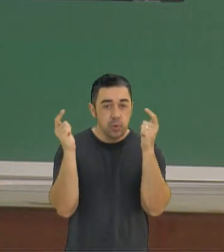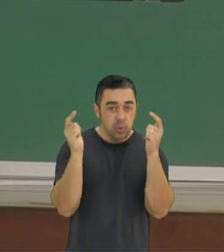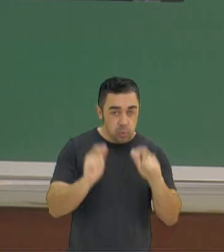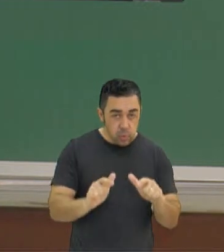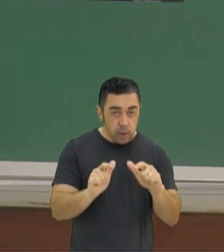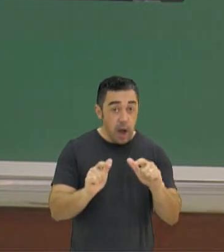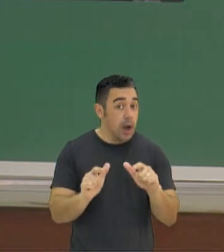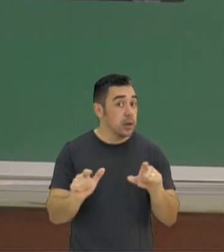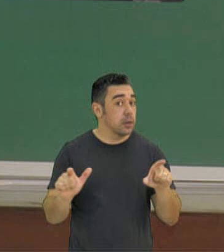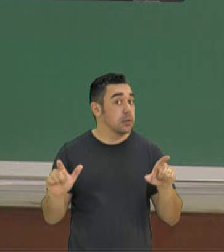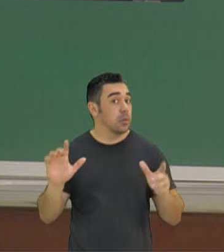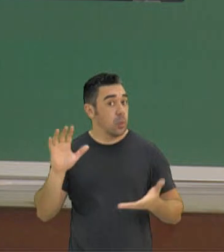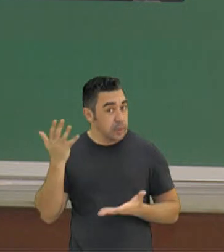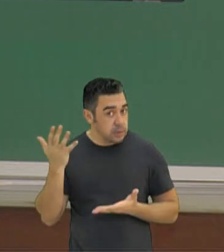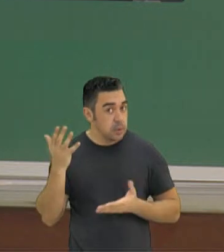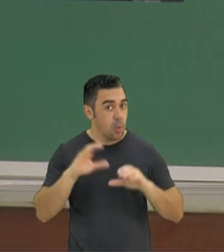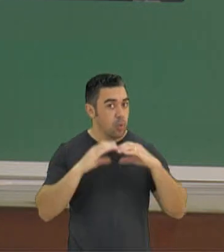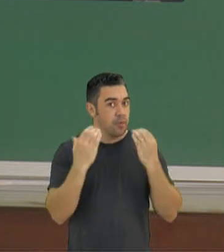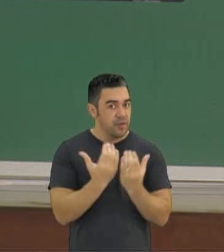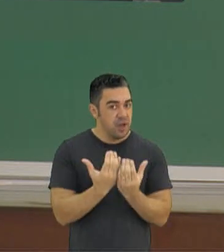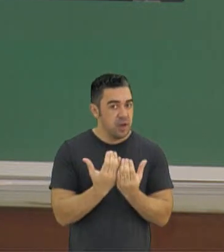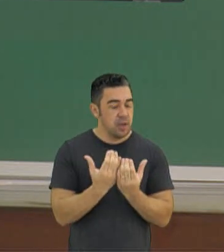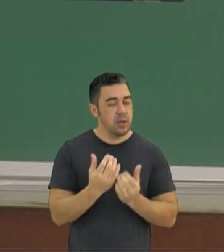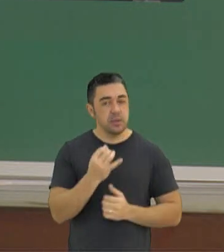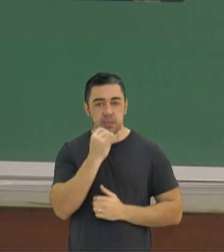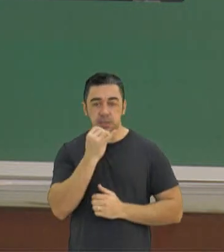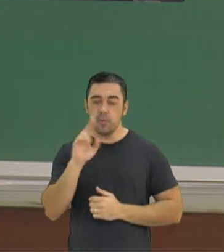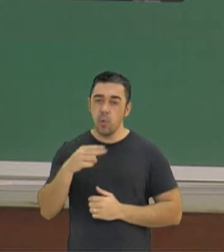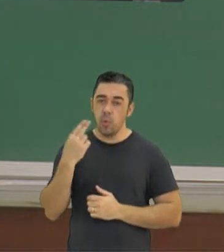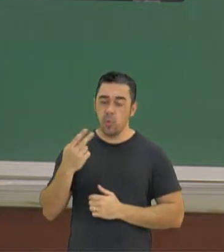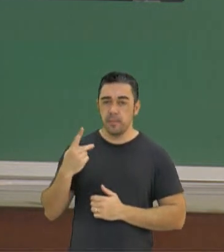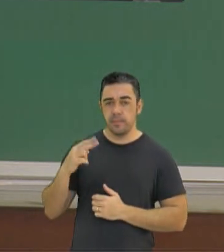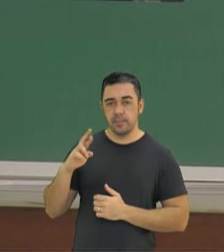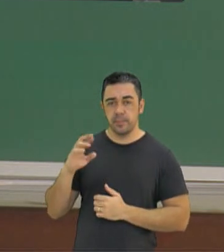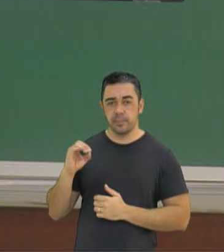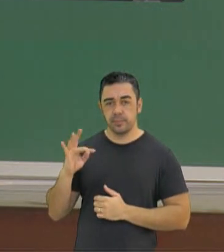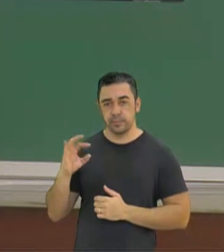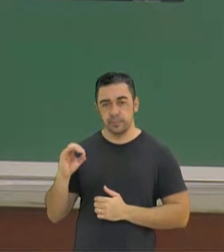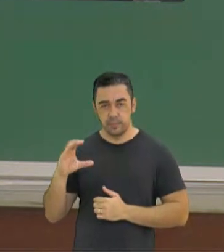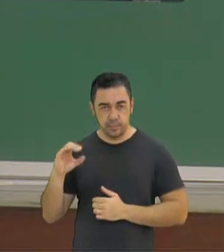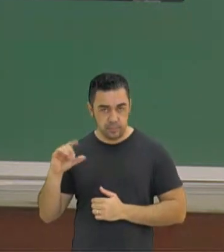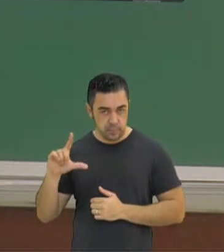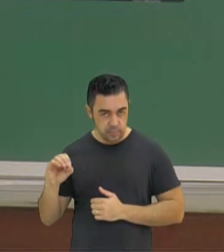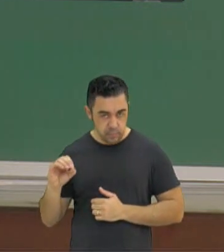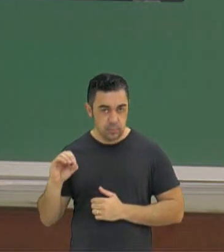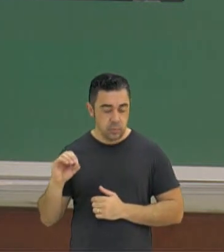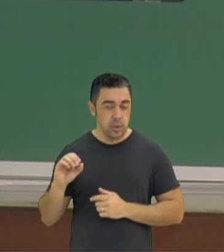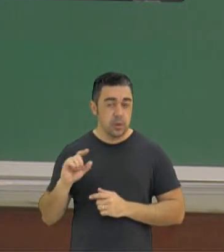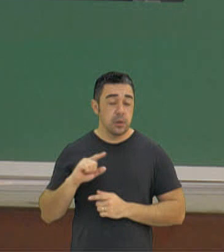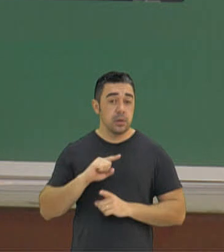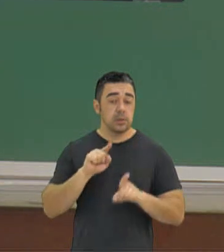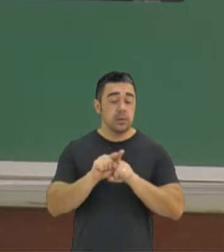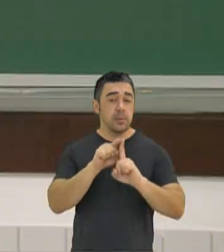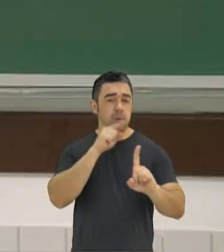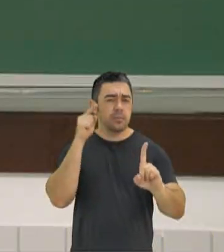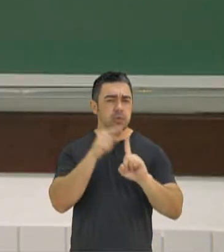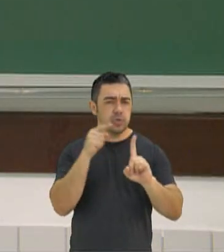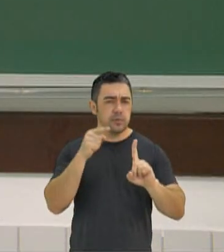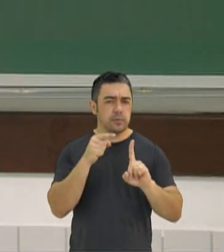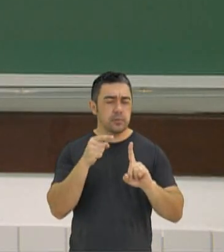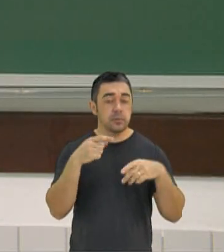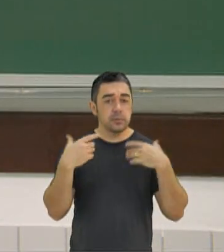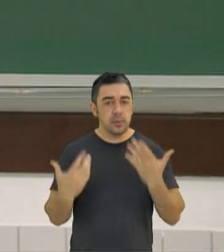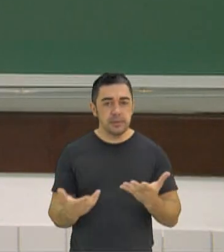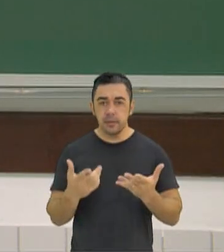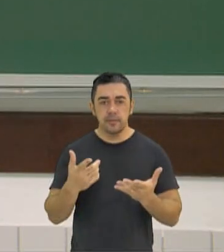aonde aconteceu, cada um dos eventos, conferências ou protocolos, e o objetivo. Dessa forma, você não tem como cair